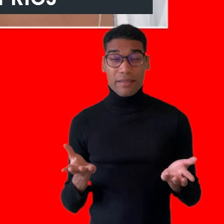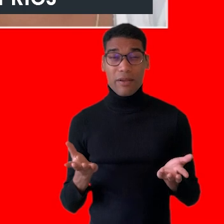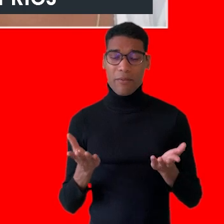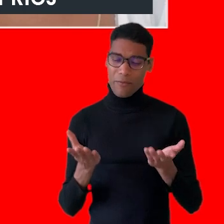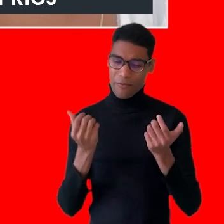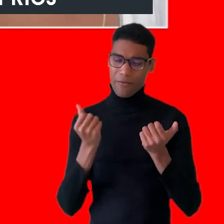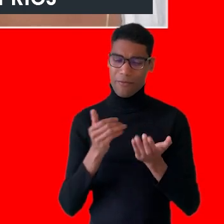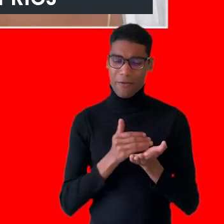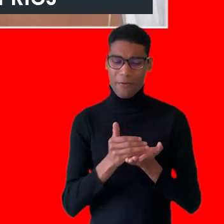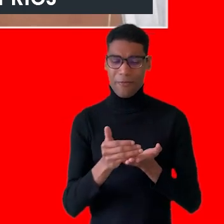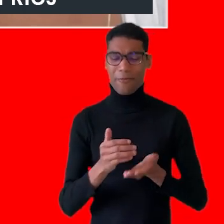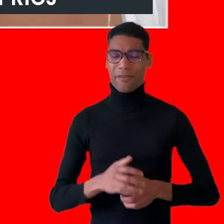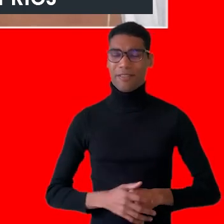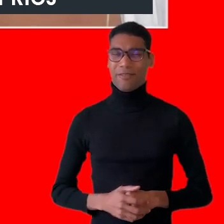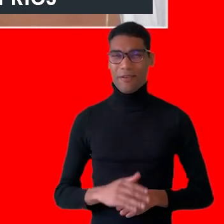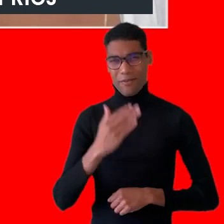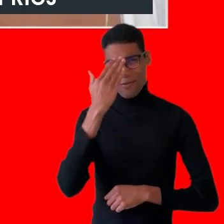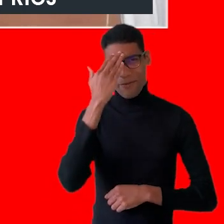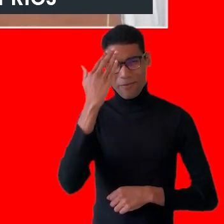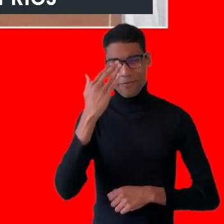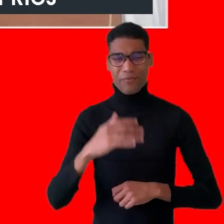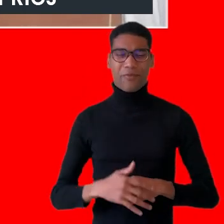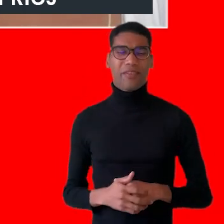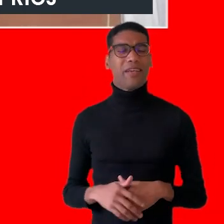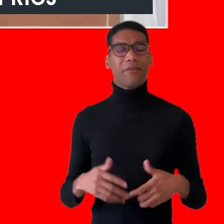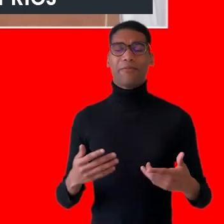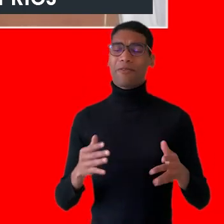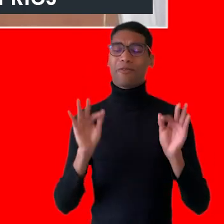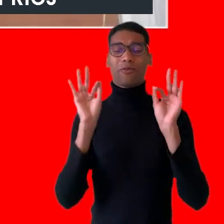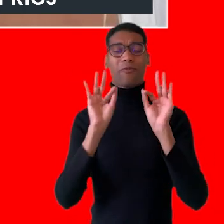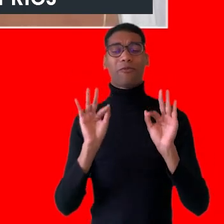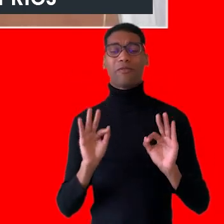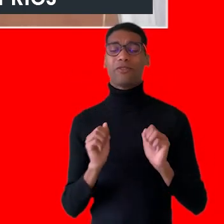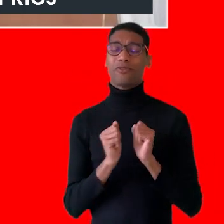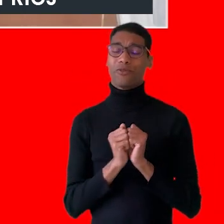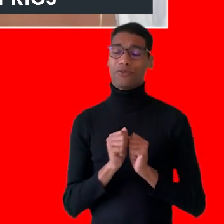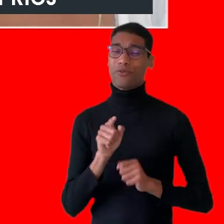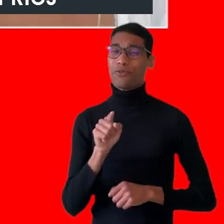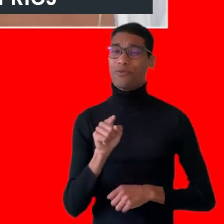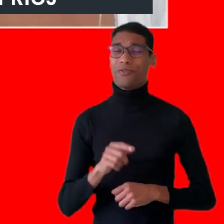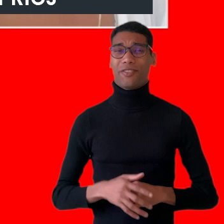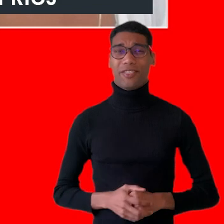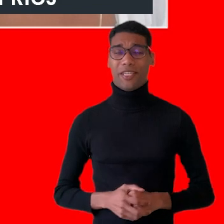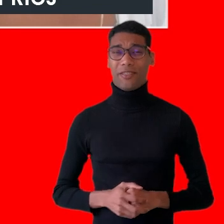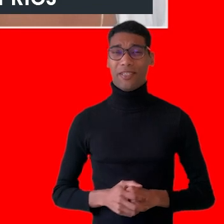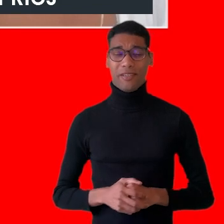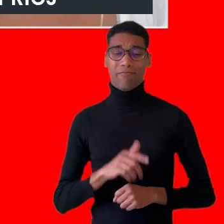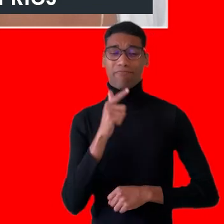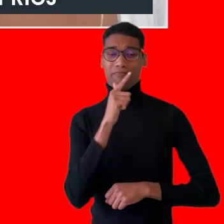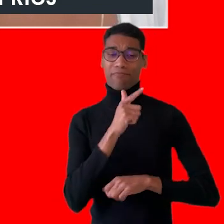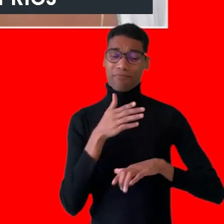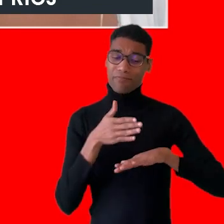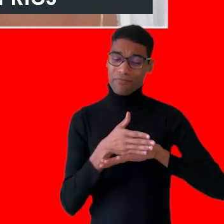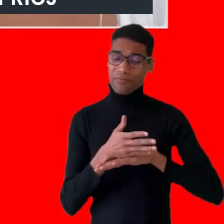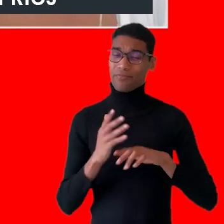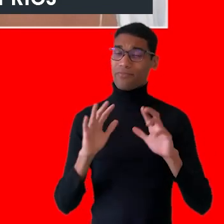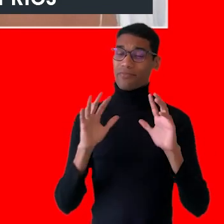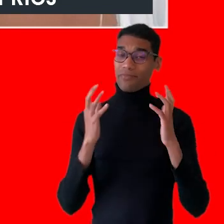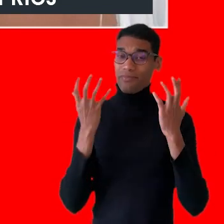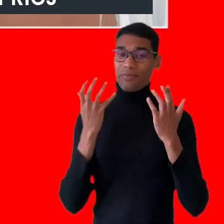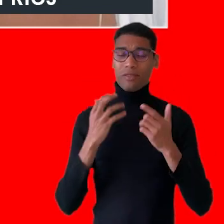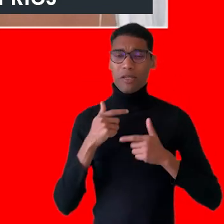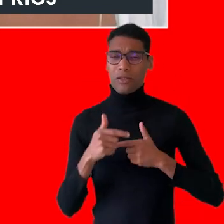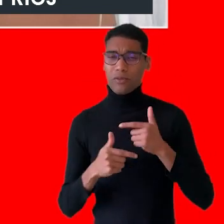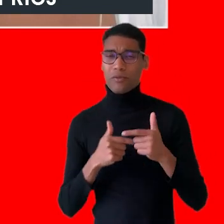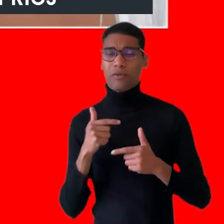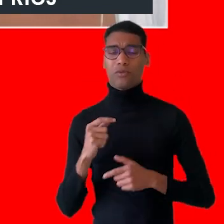Então, gente, vamos Muito começar o nosso obrigado. bate-papo. Nossa, eu estou super feliz de estar com vocês aqui, né? De participar desse evento,